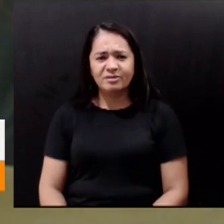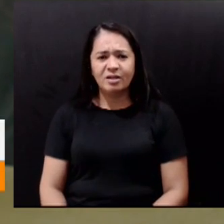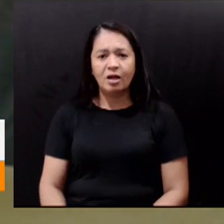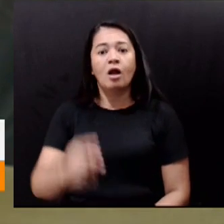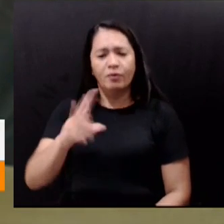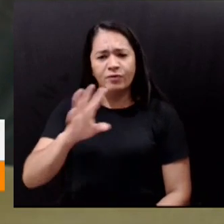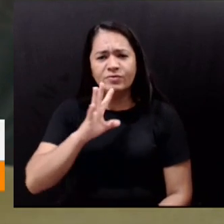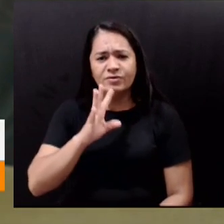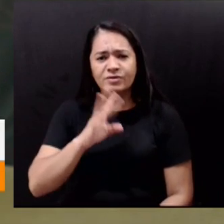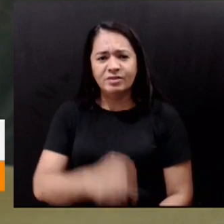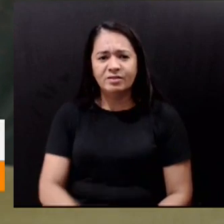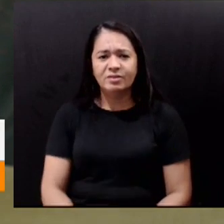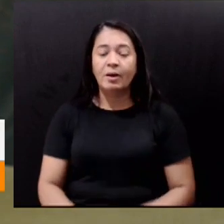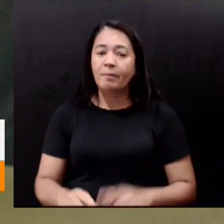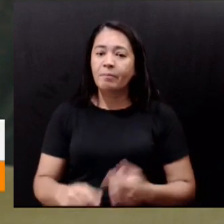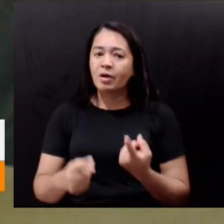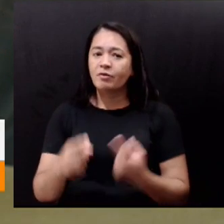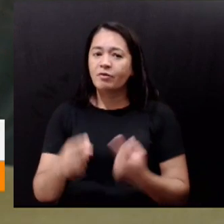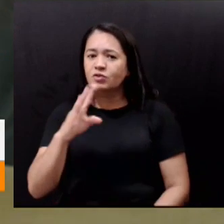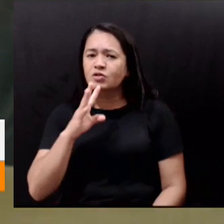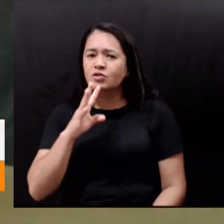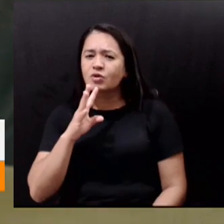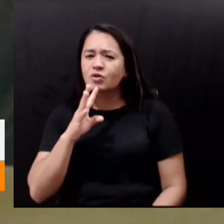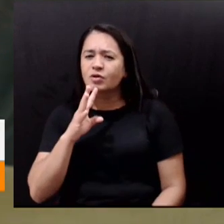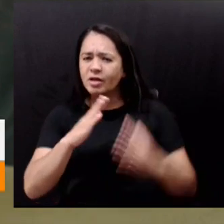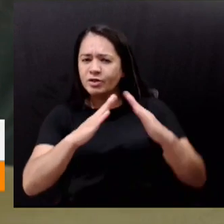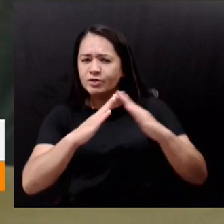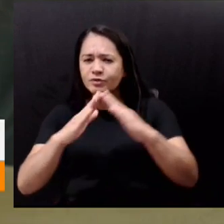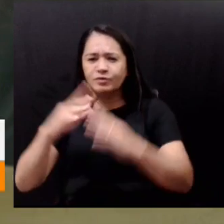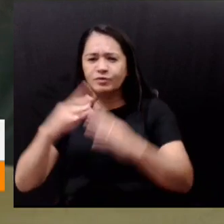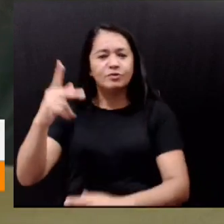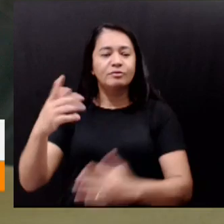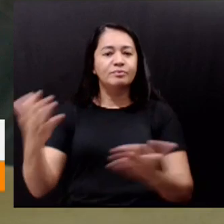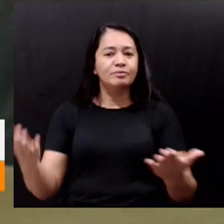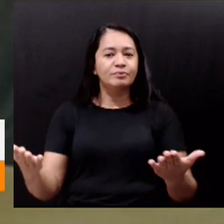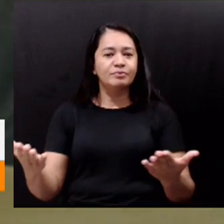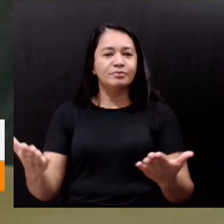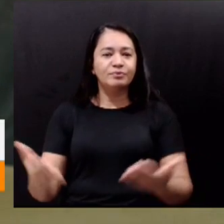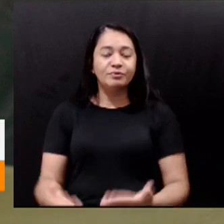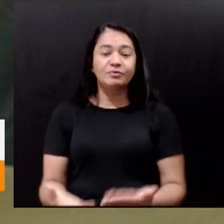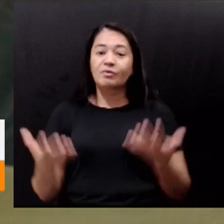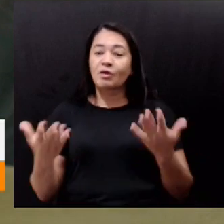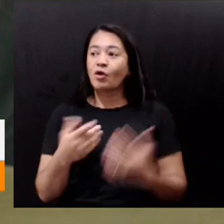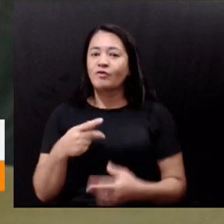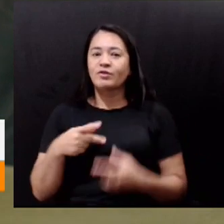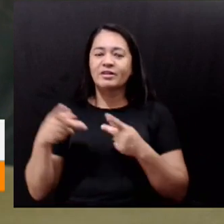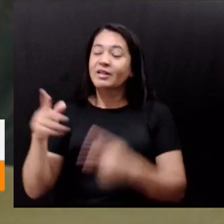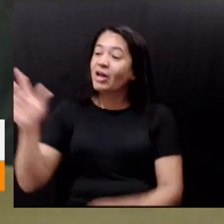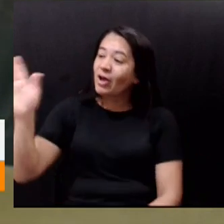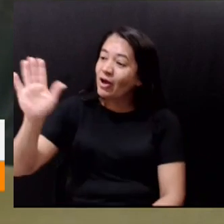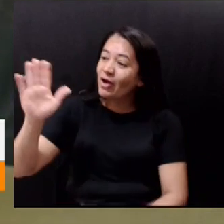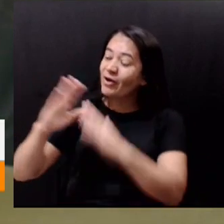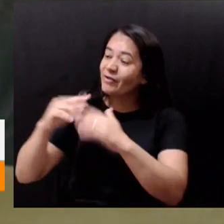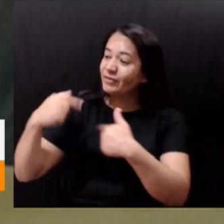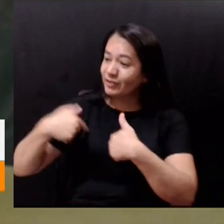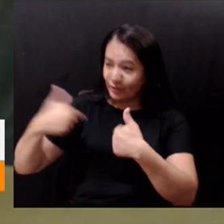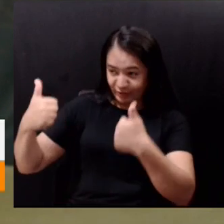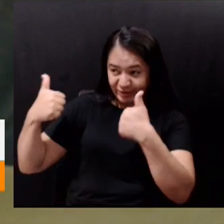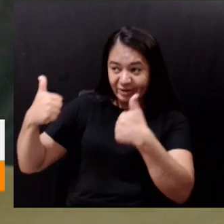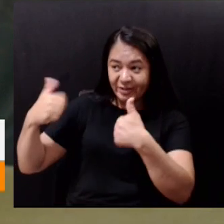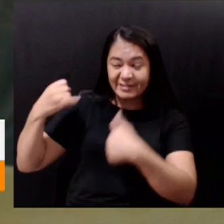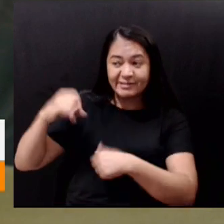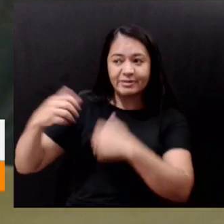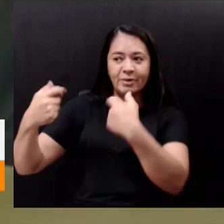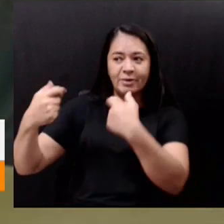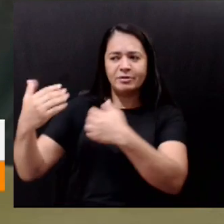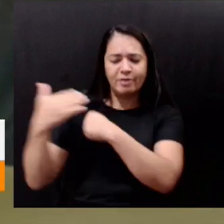mas você conhece o seu vizinho? O que você acha de ir hoje lá, falar, oi vizinho, tô aqui, viu? Se precisar, ó, só dá um